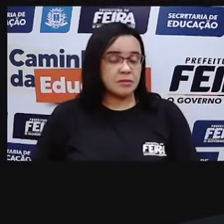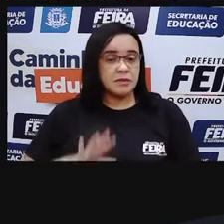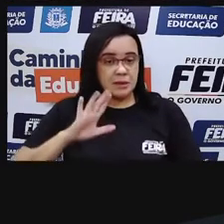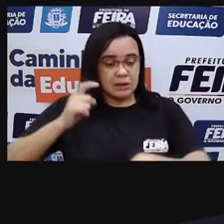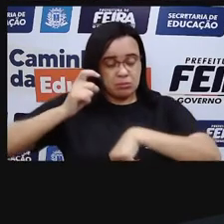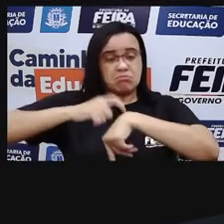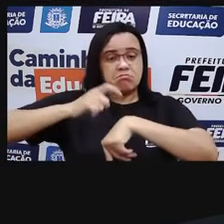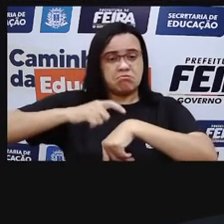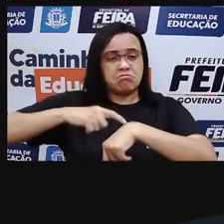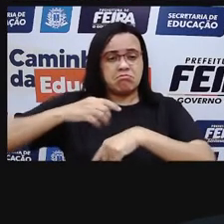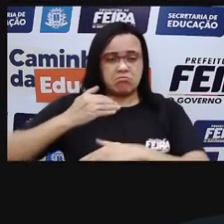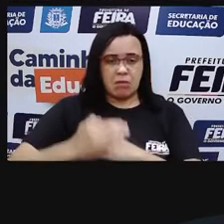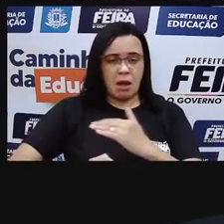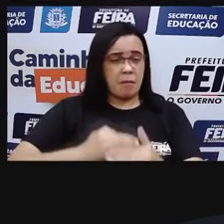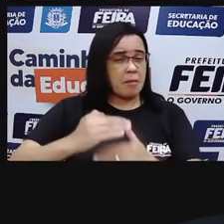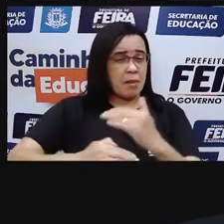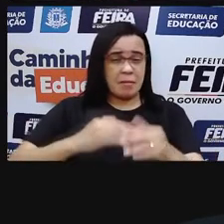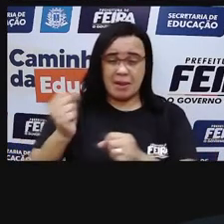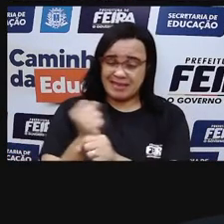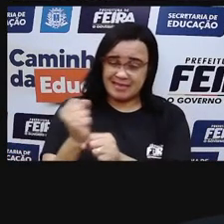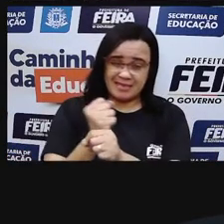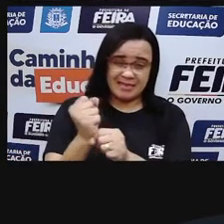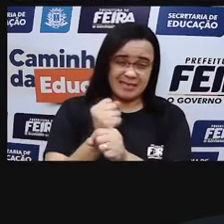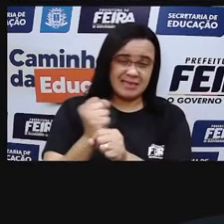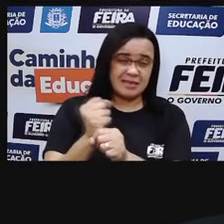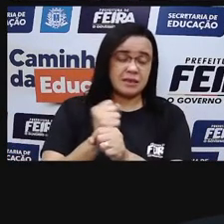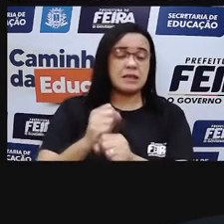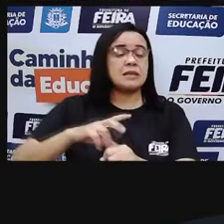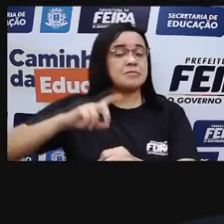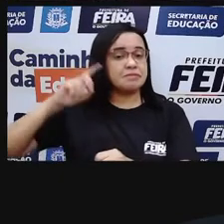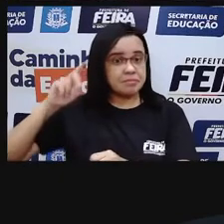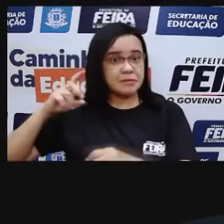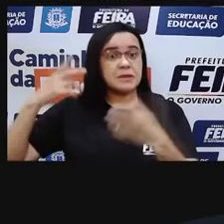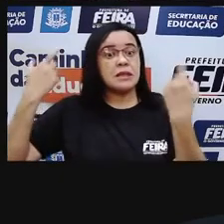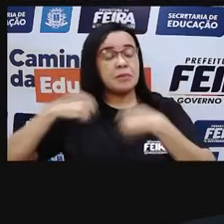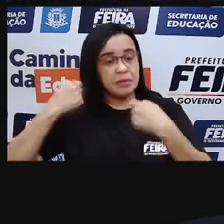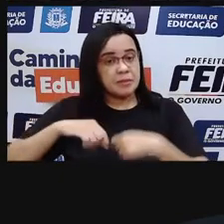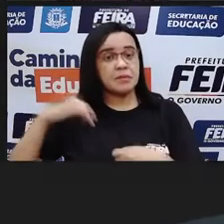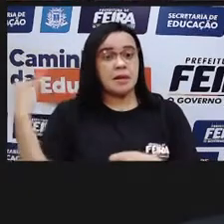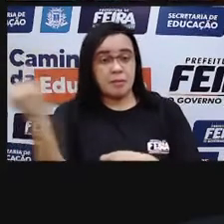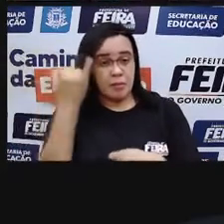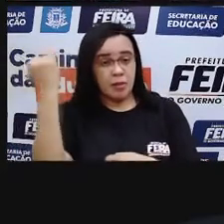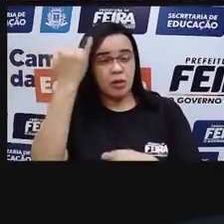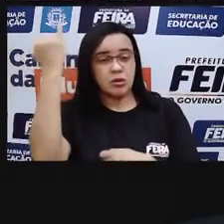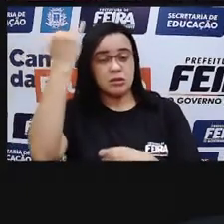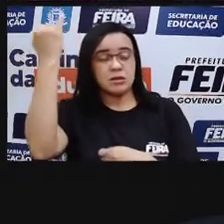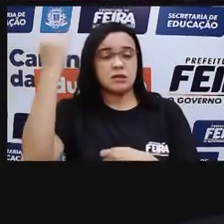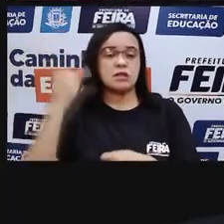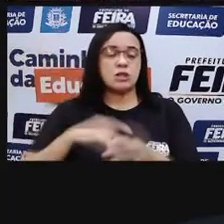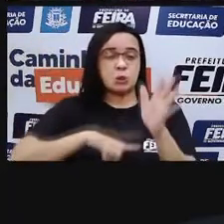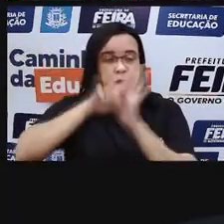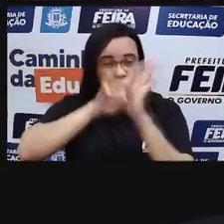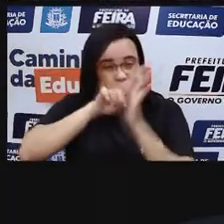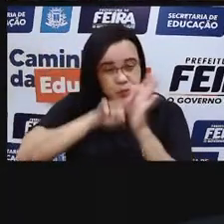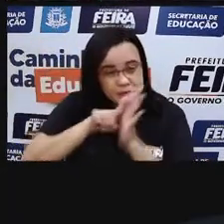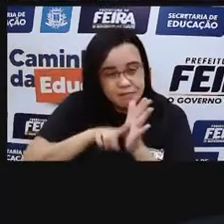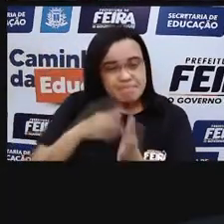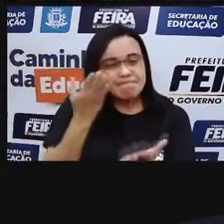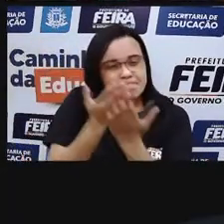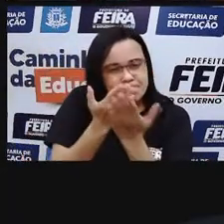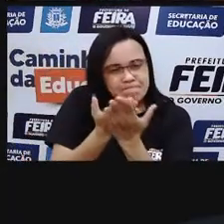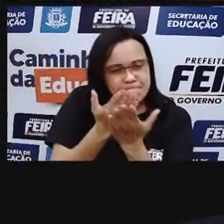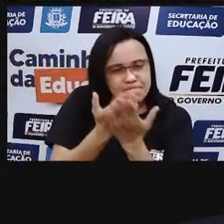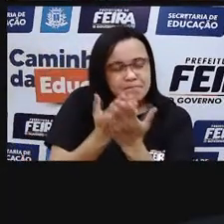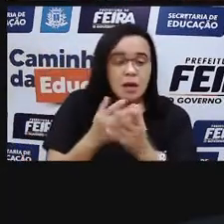que a gente precisava entender aqui. Então, para fazer pesquisa, para produzir substâncias, leva tempo. Muitas pessoas passaram